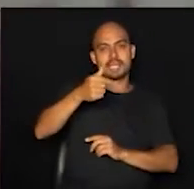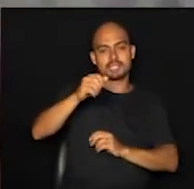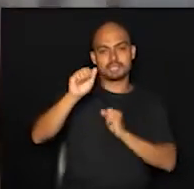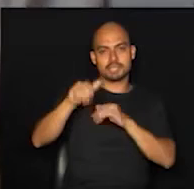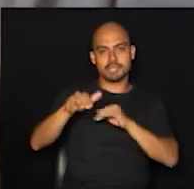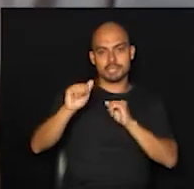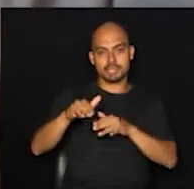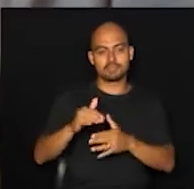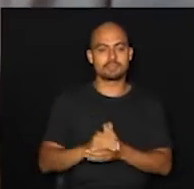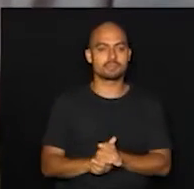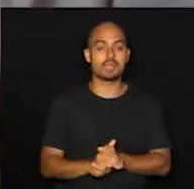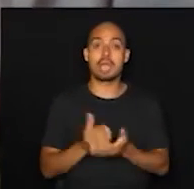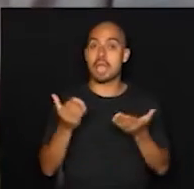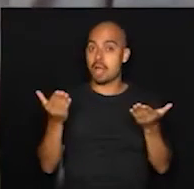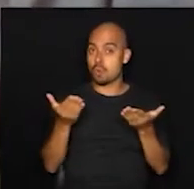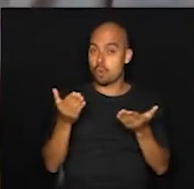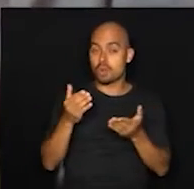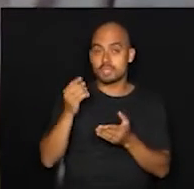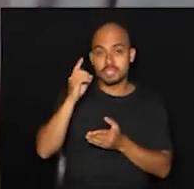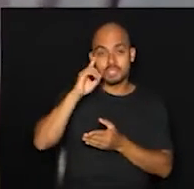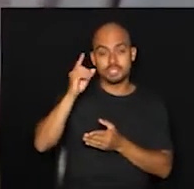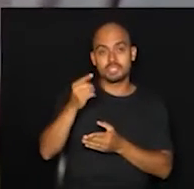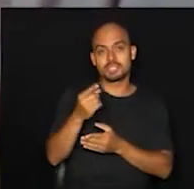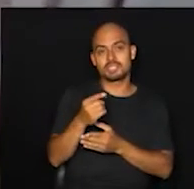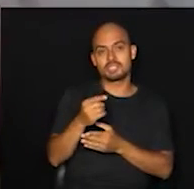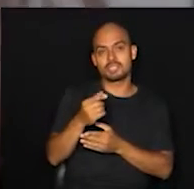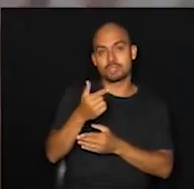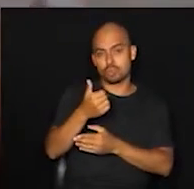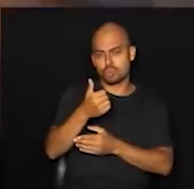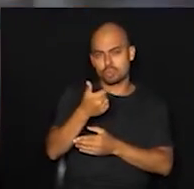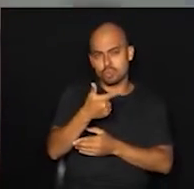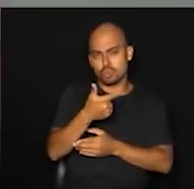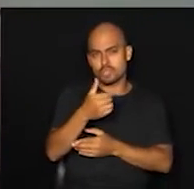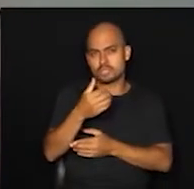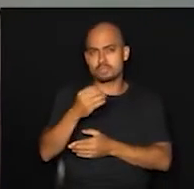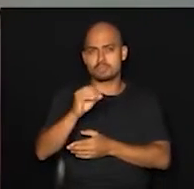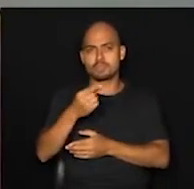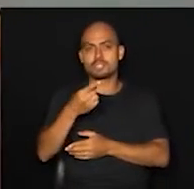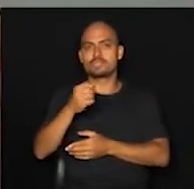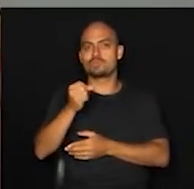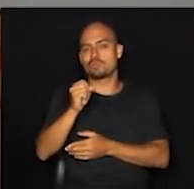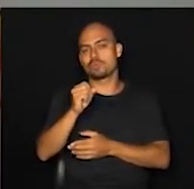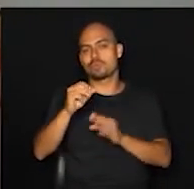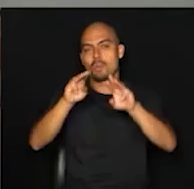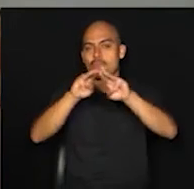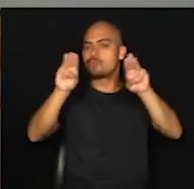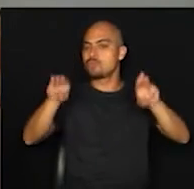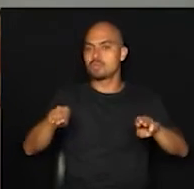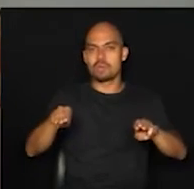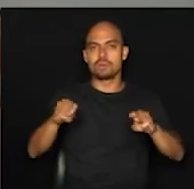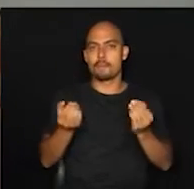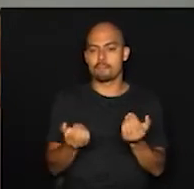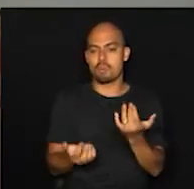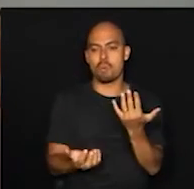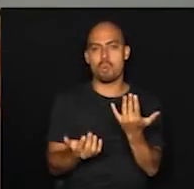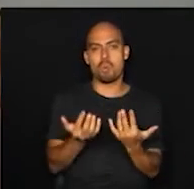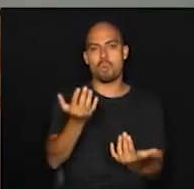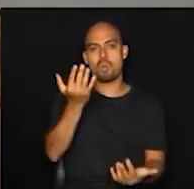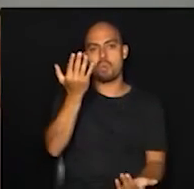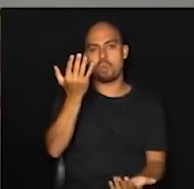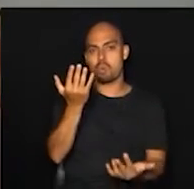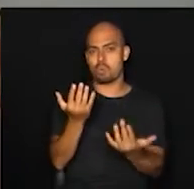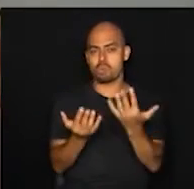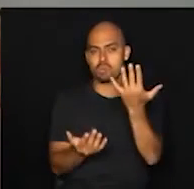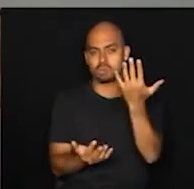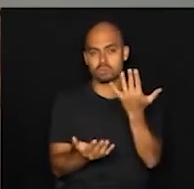setembro, agora, de 2018, o museu pegou fogo. Caramba, mesma data.